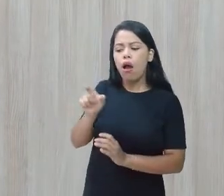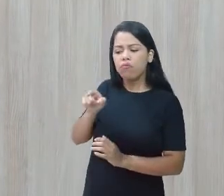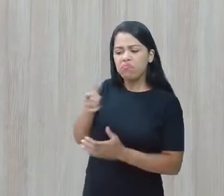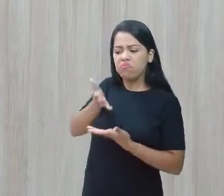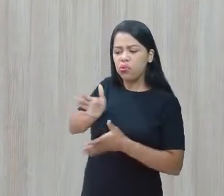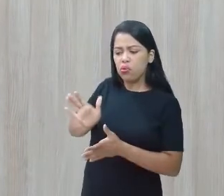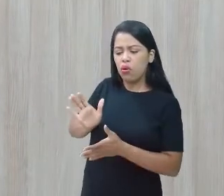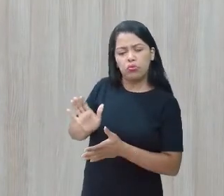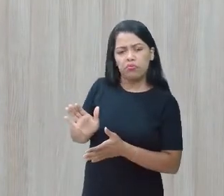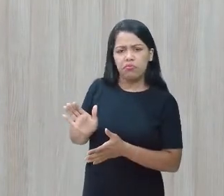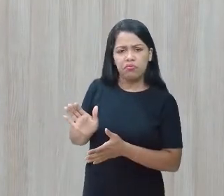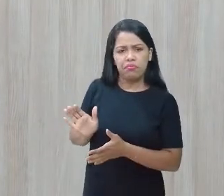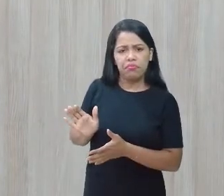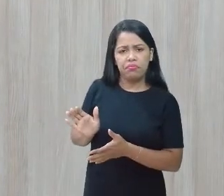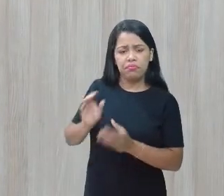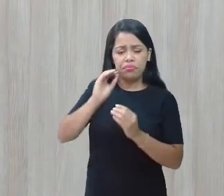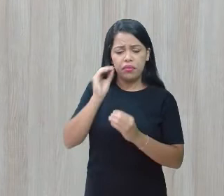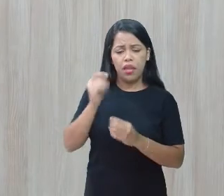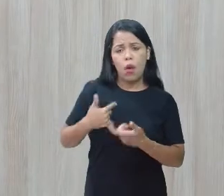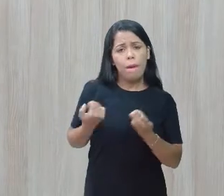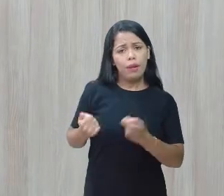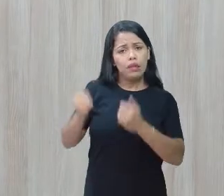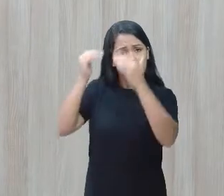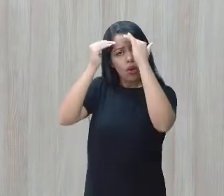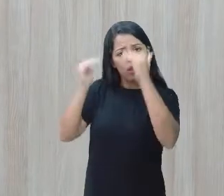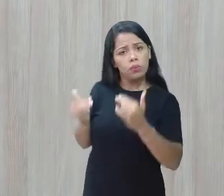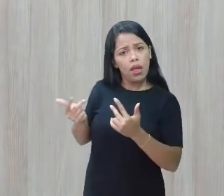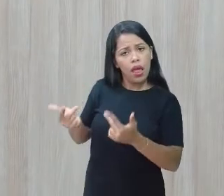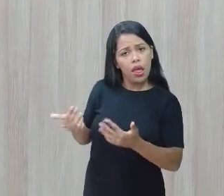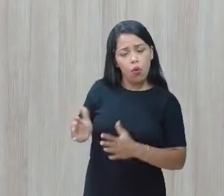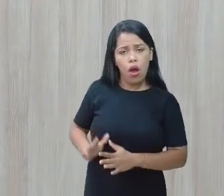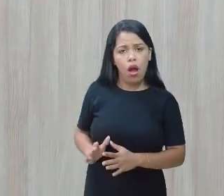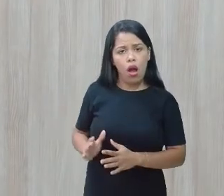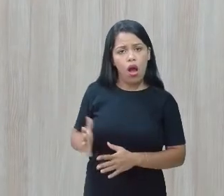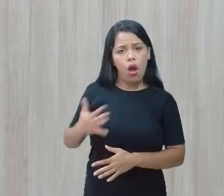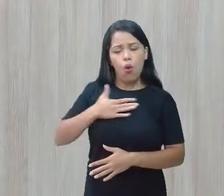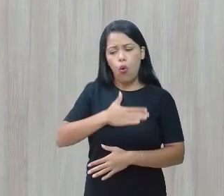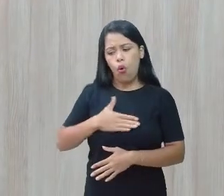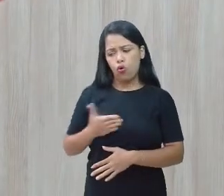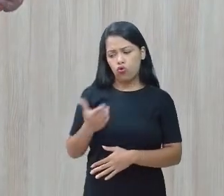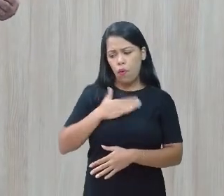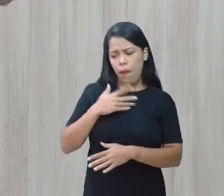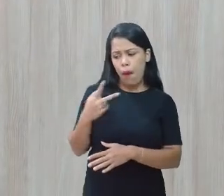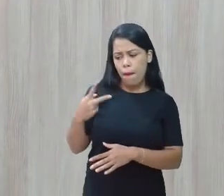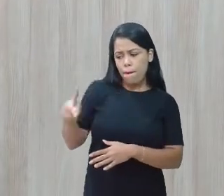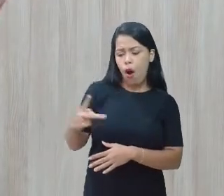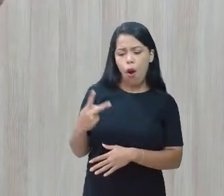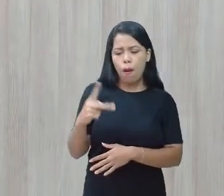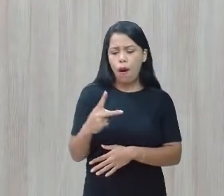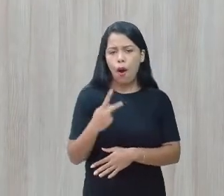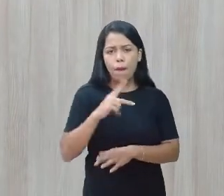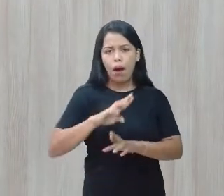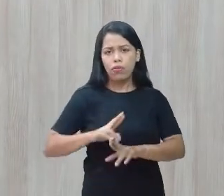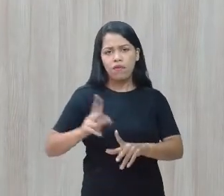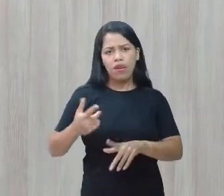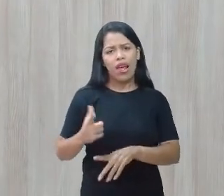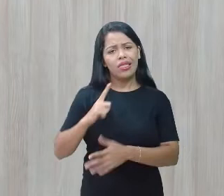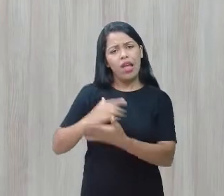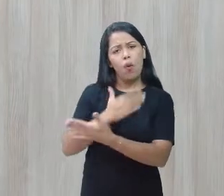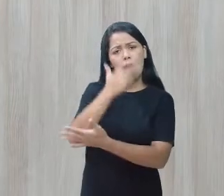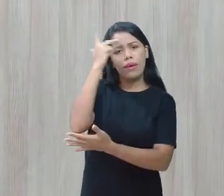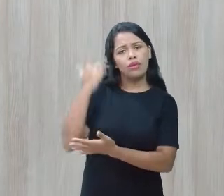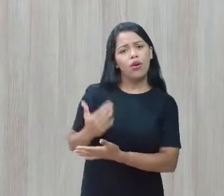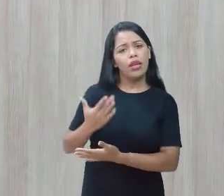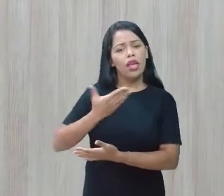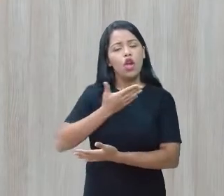Eu tenho apenas que respeitar. Então, claro que gosto não se discute, Tem gente que gosta do cabelo liso, vai